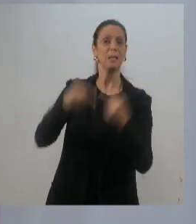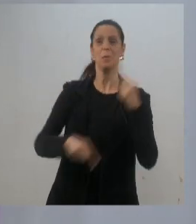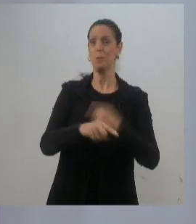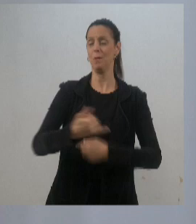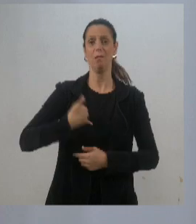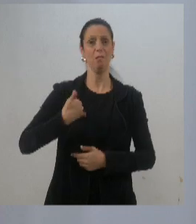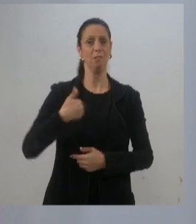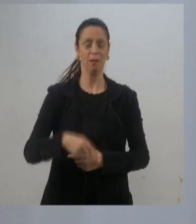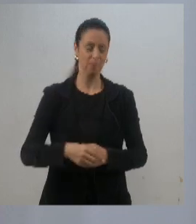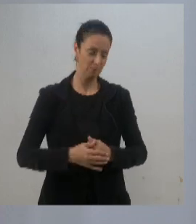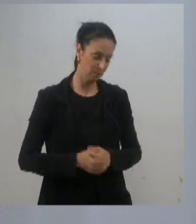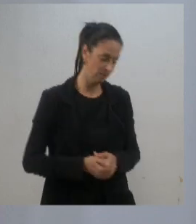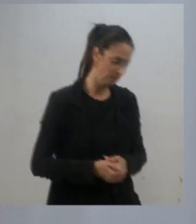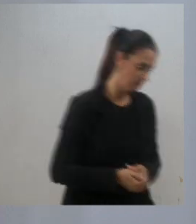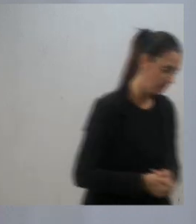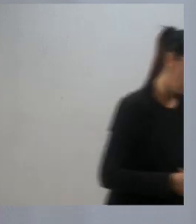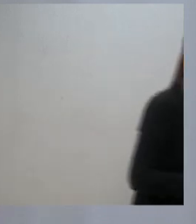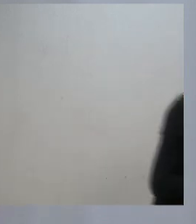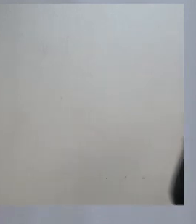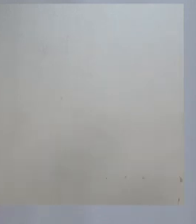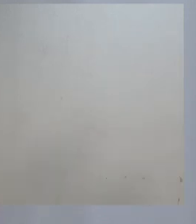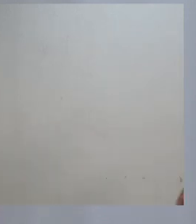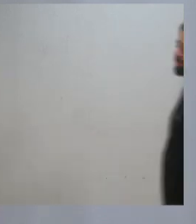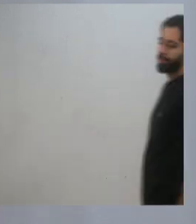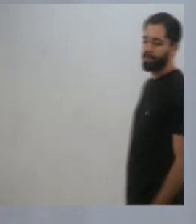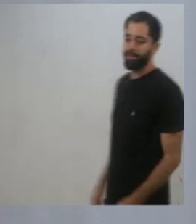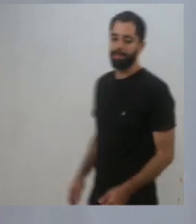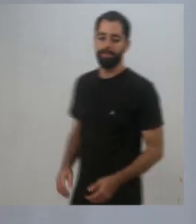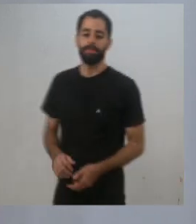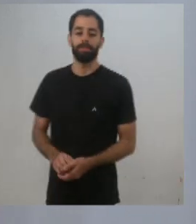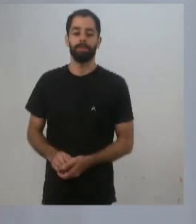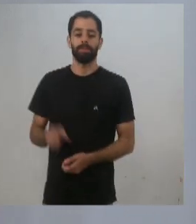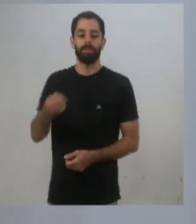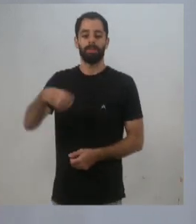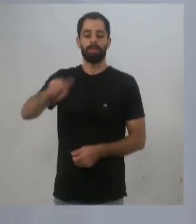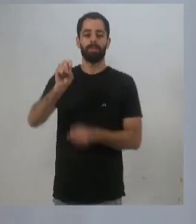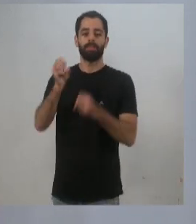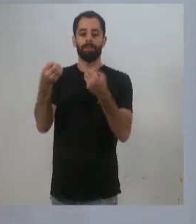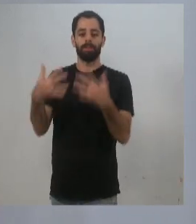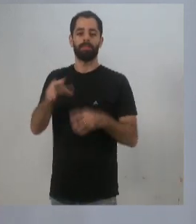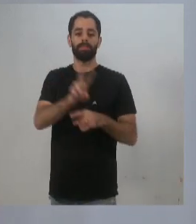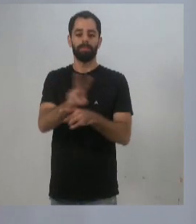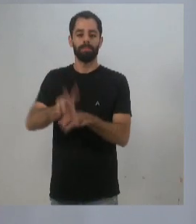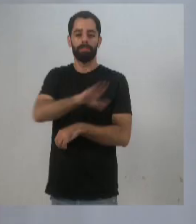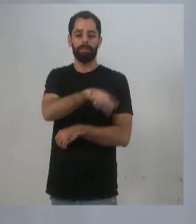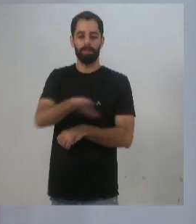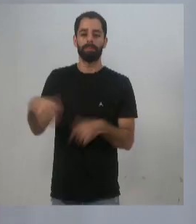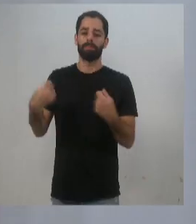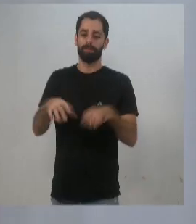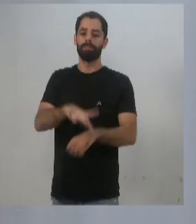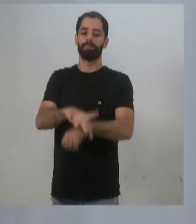algo que possa se fazer com a infância. Se nós estamos falando sobre proteger a infância, precisamos